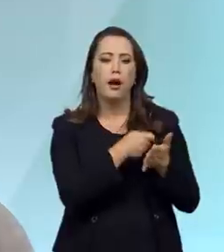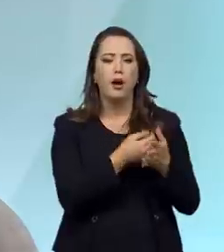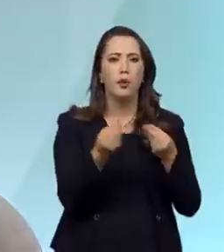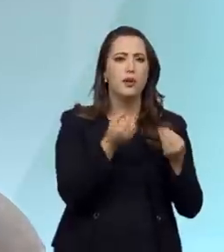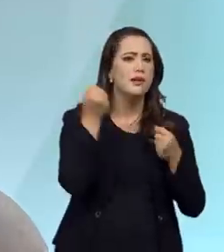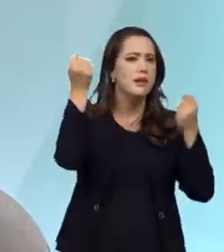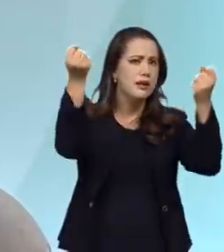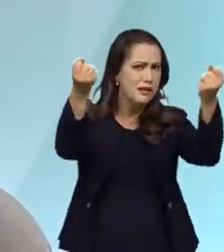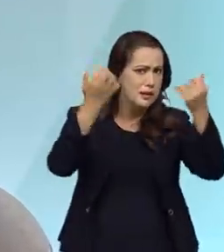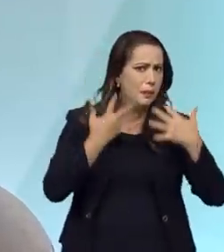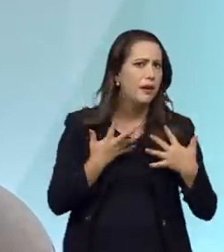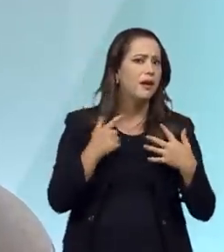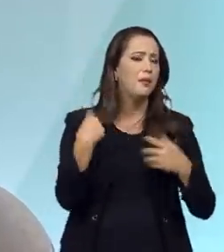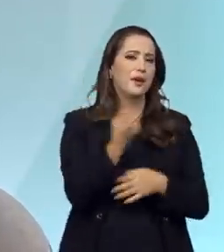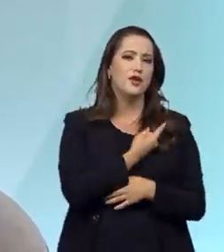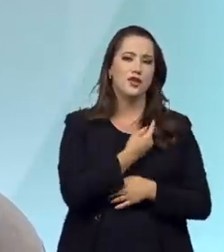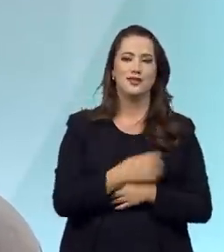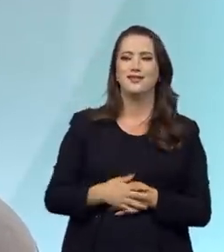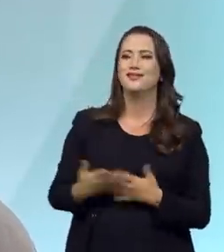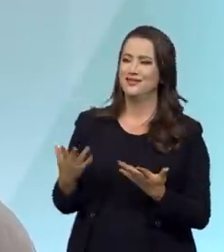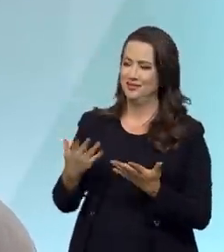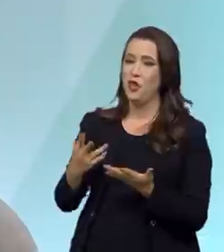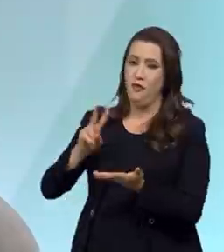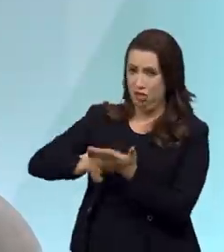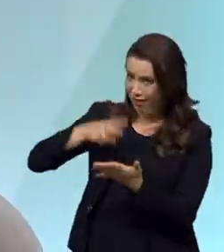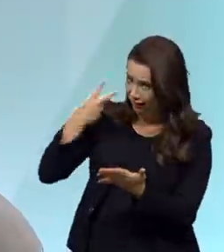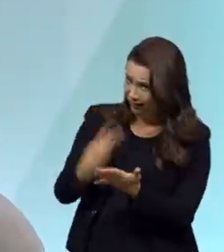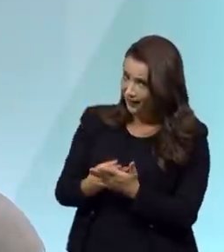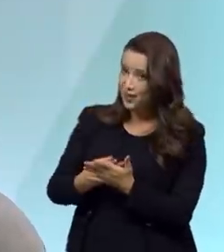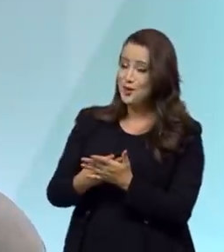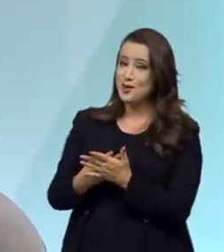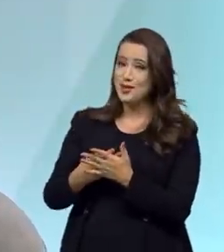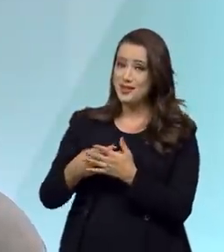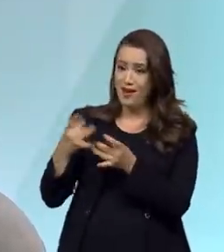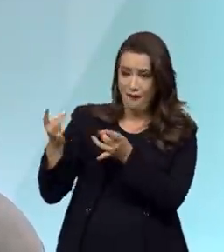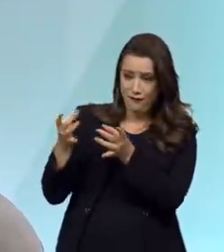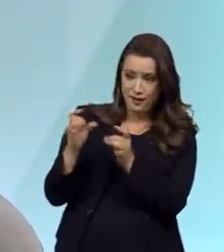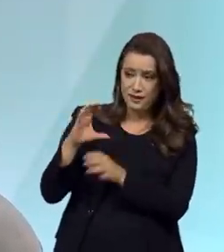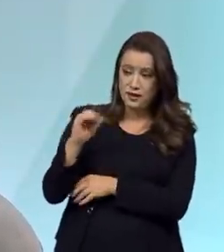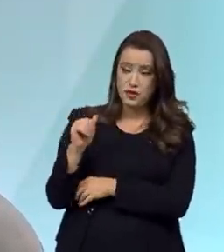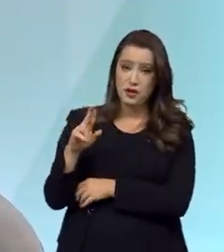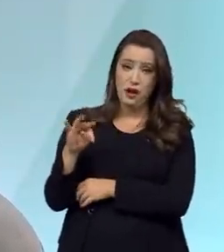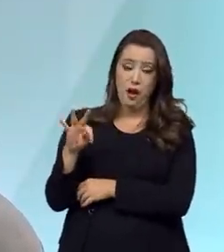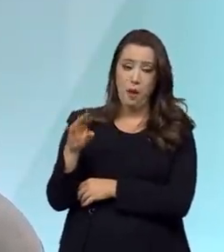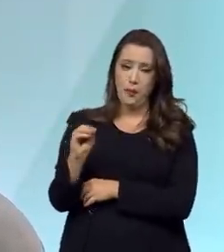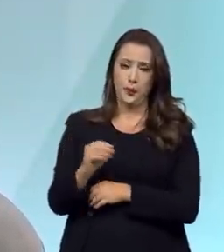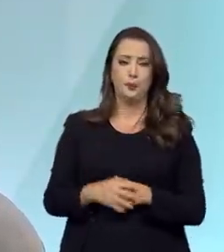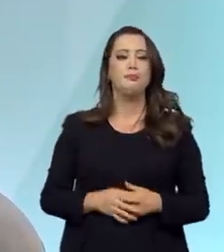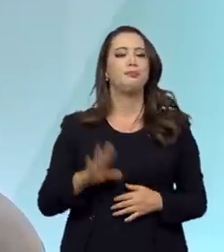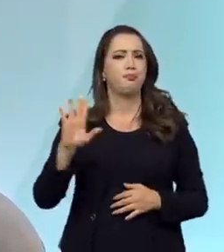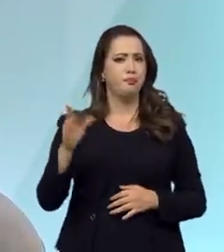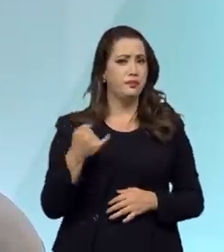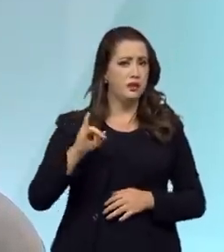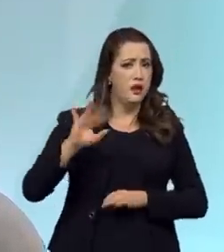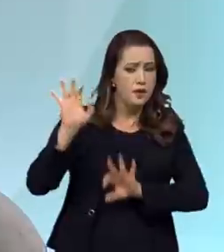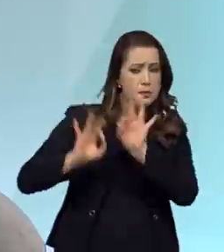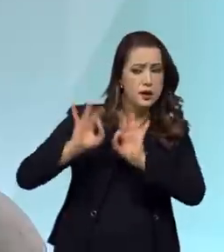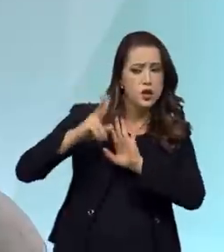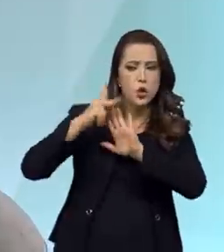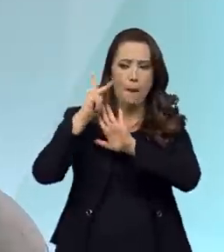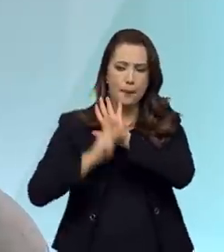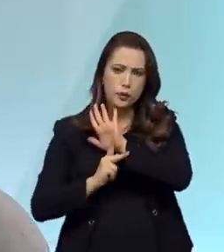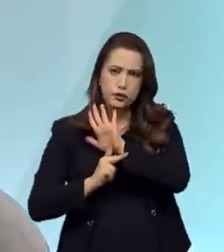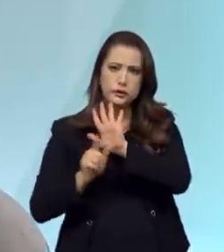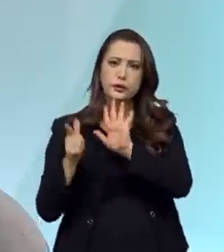eu vou tentar traduzir o mercado ficar bola quando você tem um projeto que você tem uma uma um cenário que você